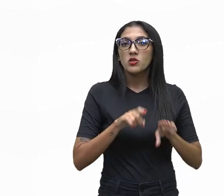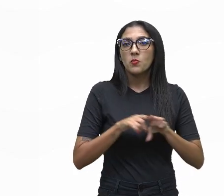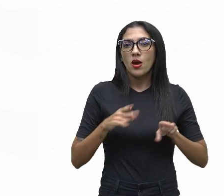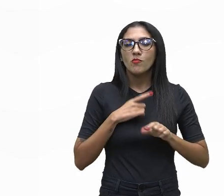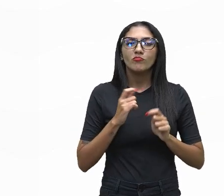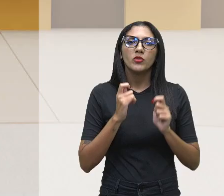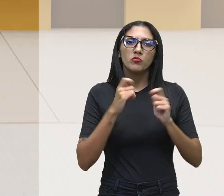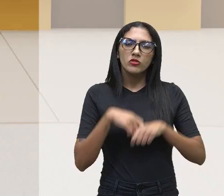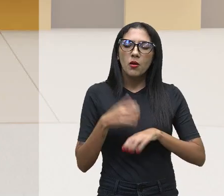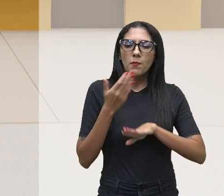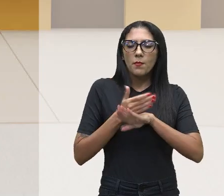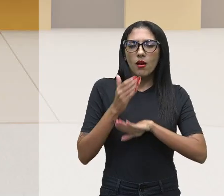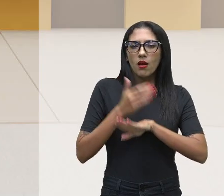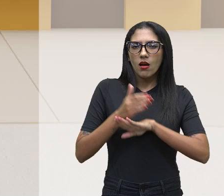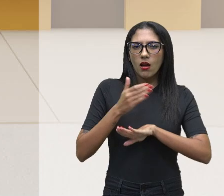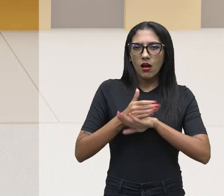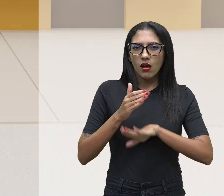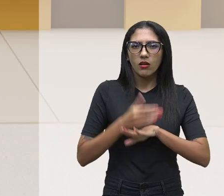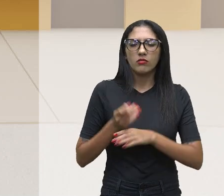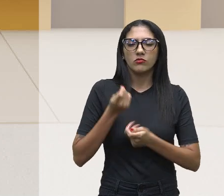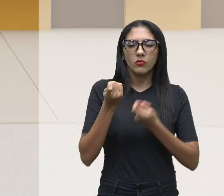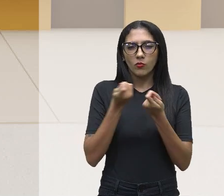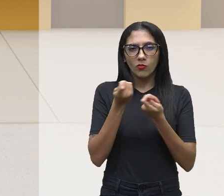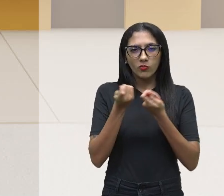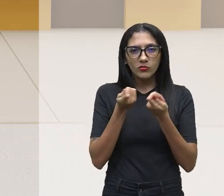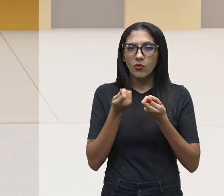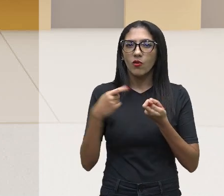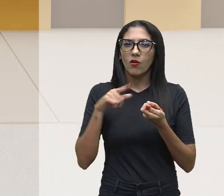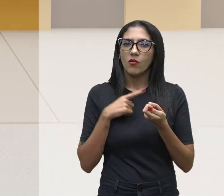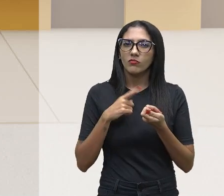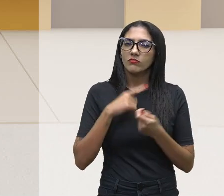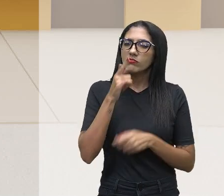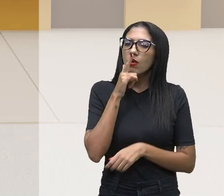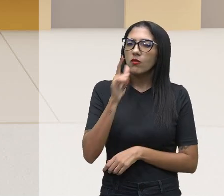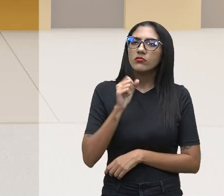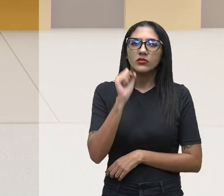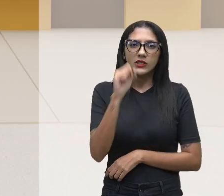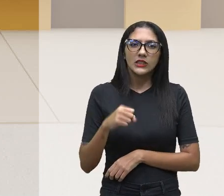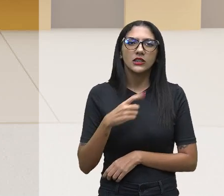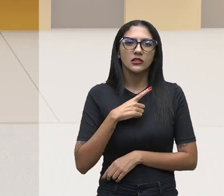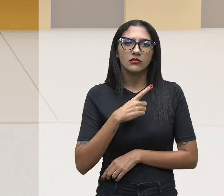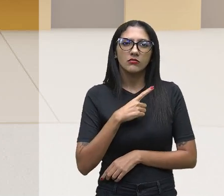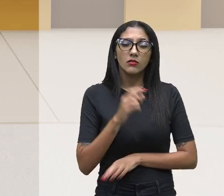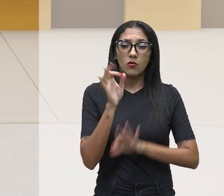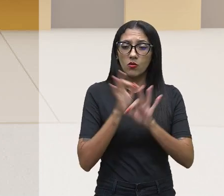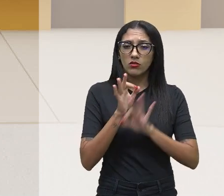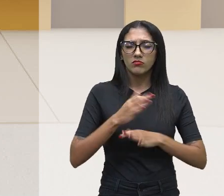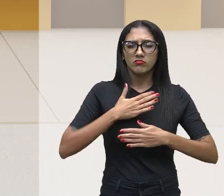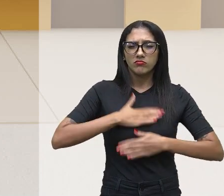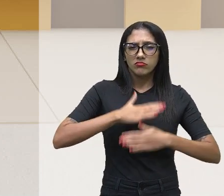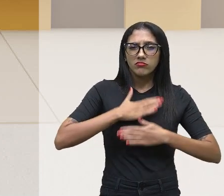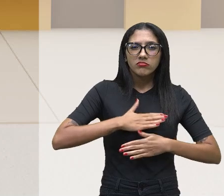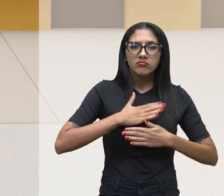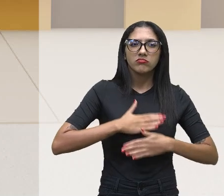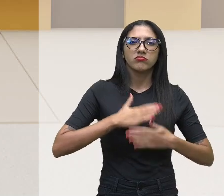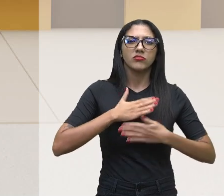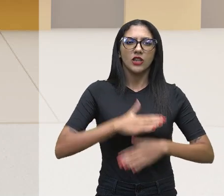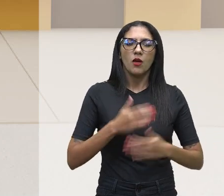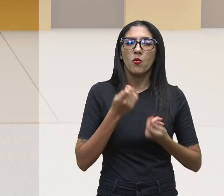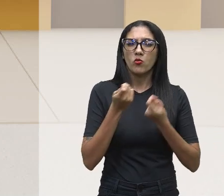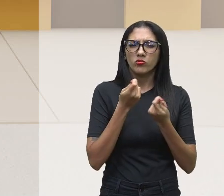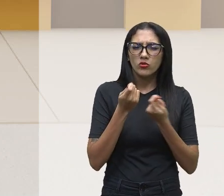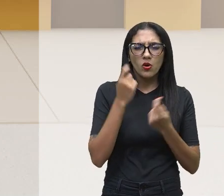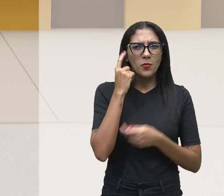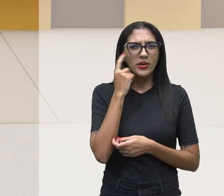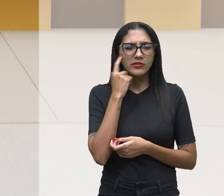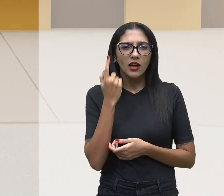com prática, com treino. Você vai conseguir fazer tudo devagar, com disciplina,